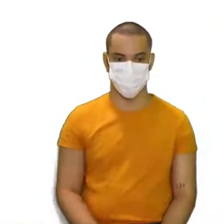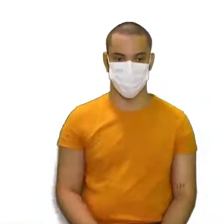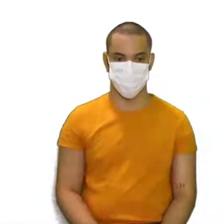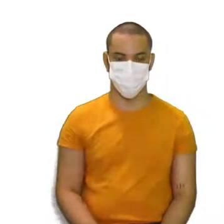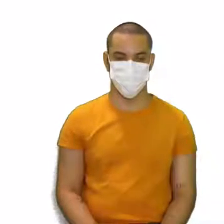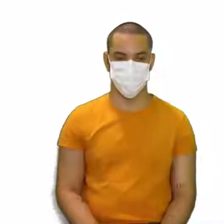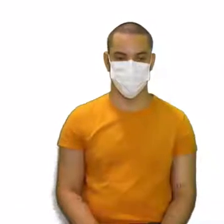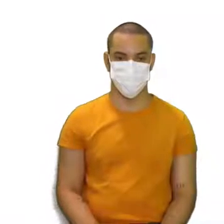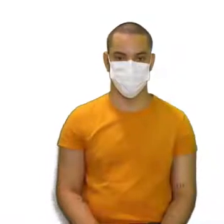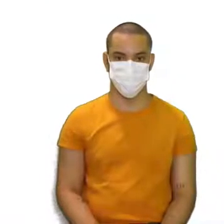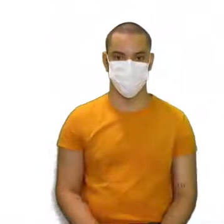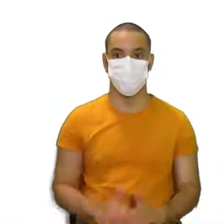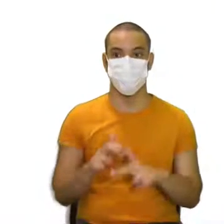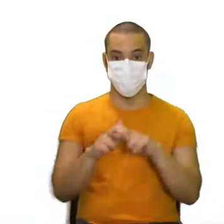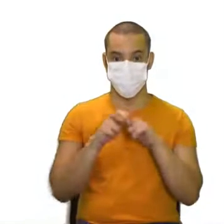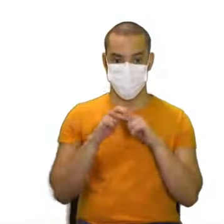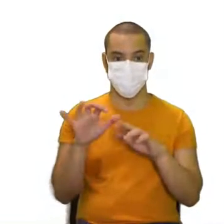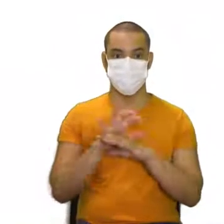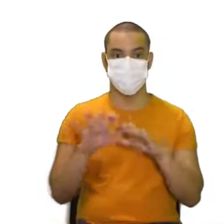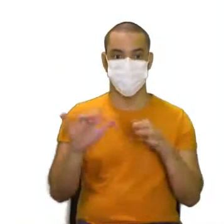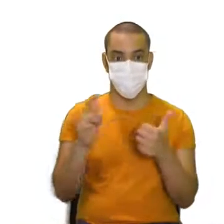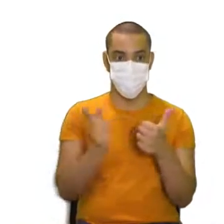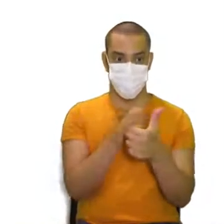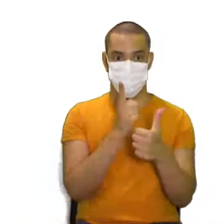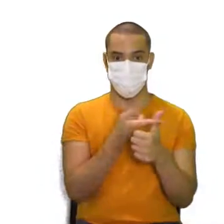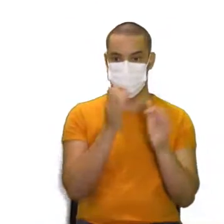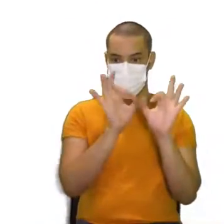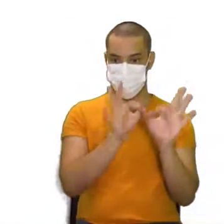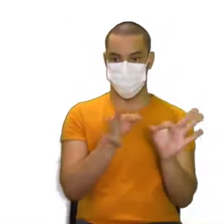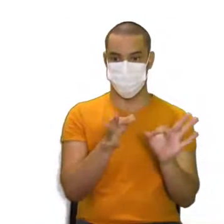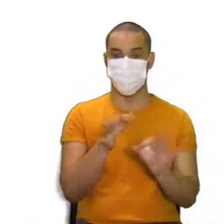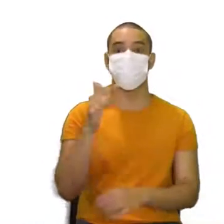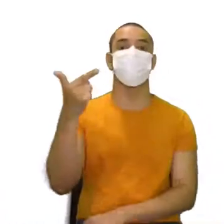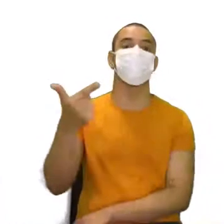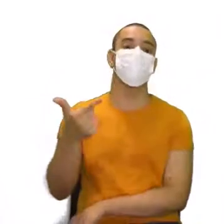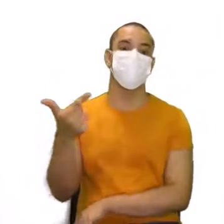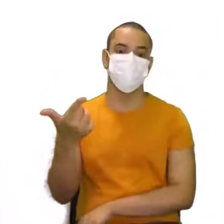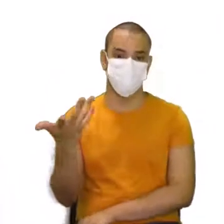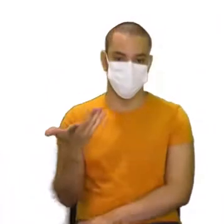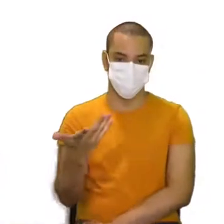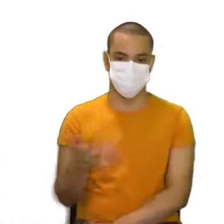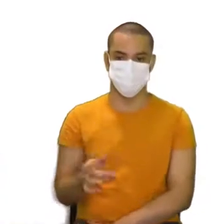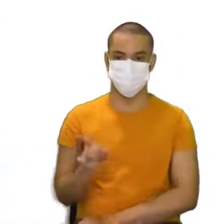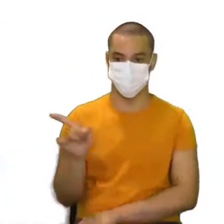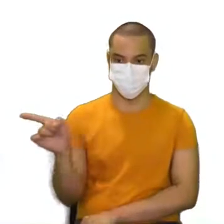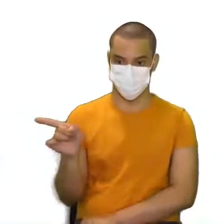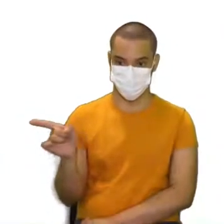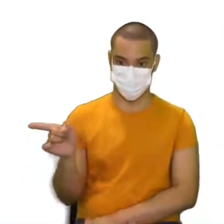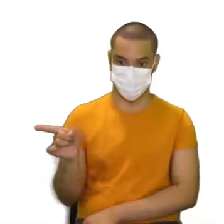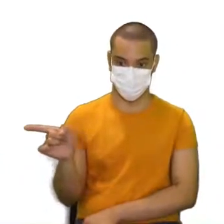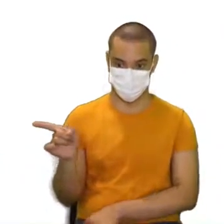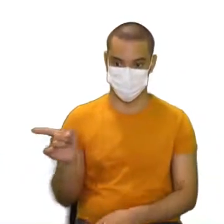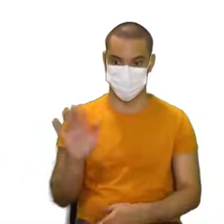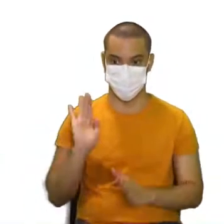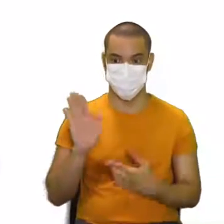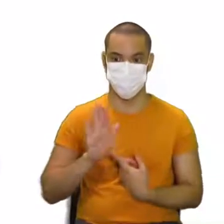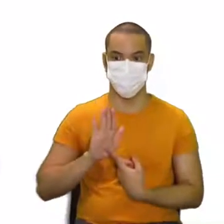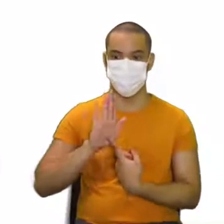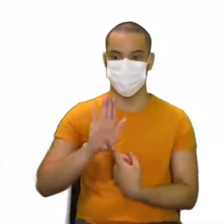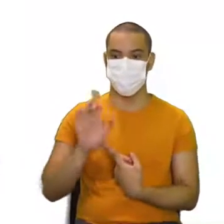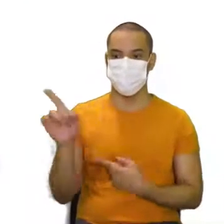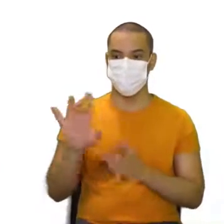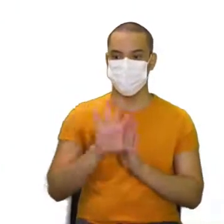seis então aí a primeira parte a segunda parte bom então aqui mostrando